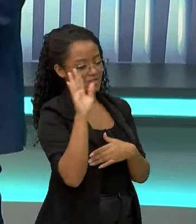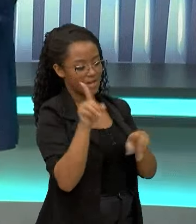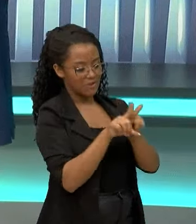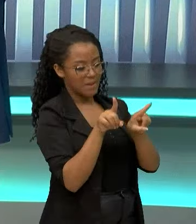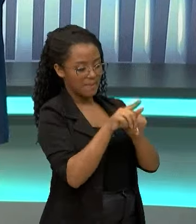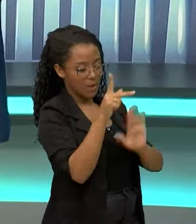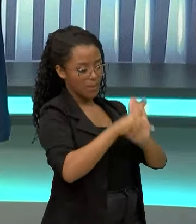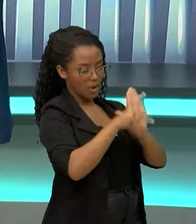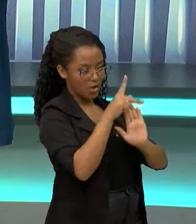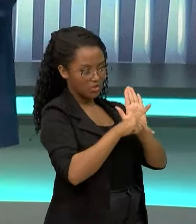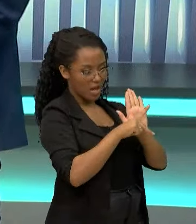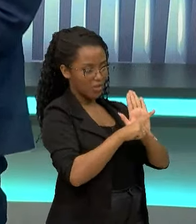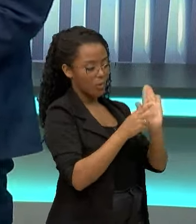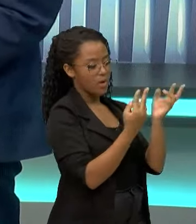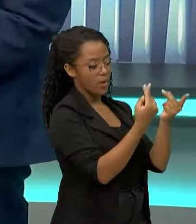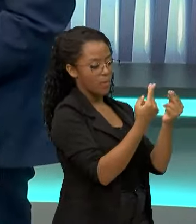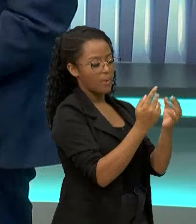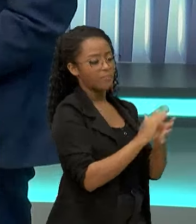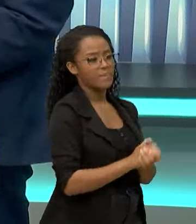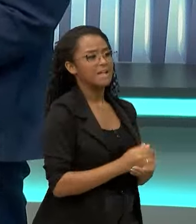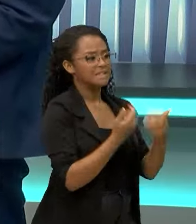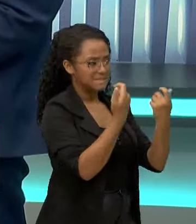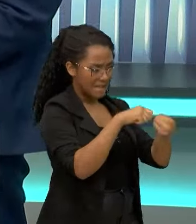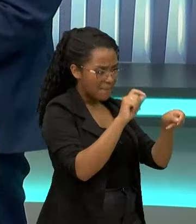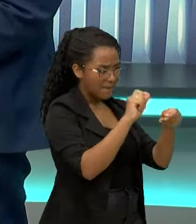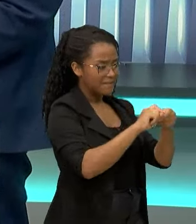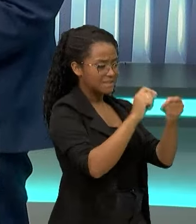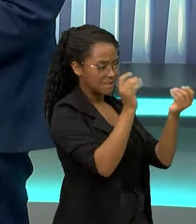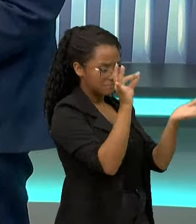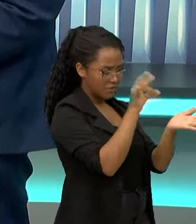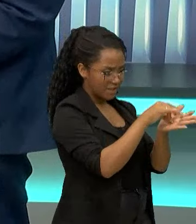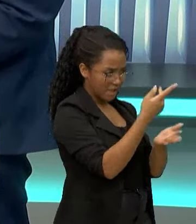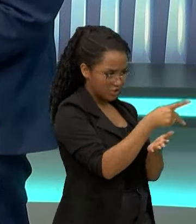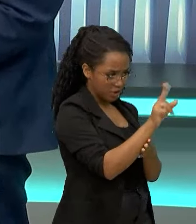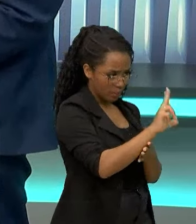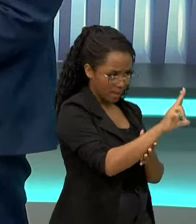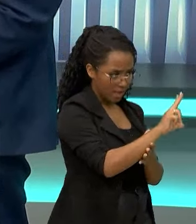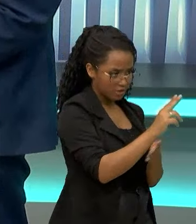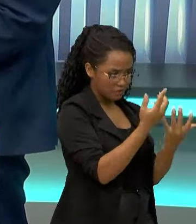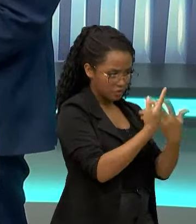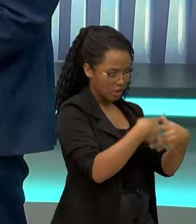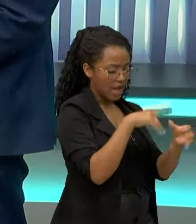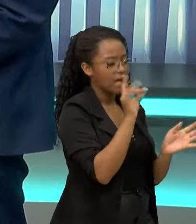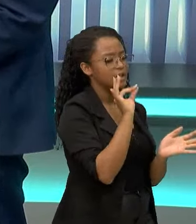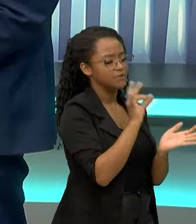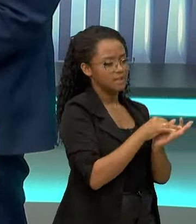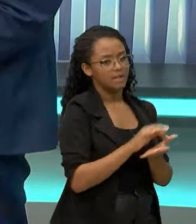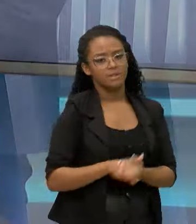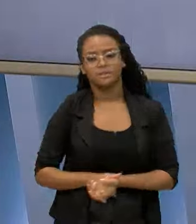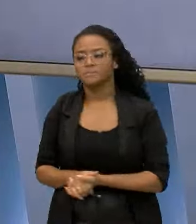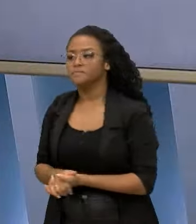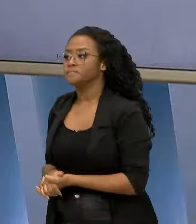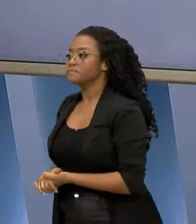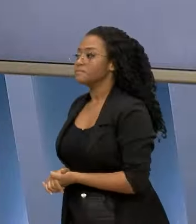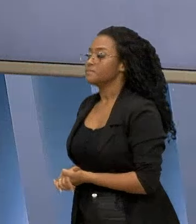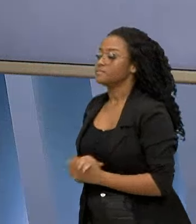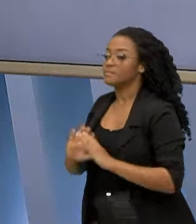fazer esse projeto se tornar realidade na cidade de Uberlândia? Rafael, enquanto deputada federal, eu tive a oportunidade de